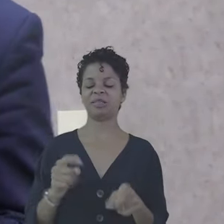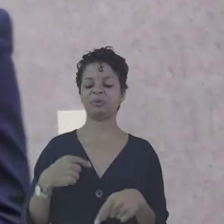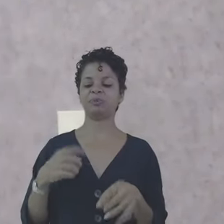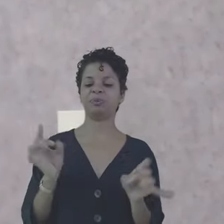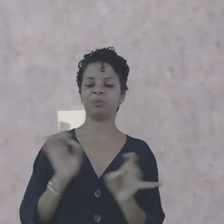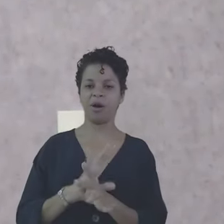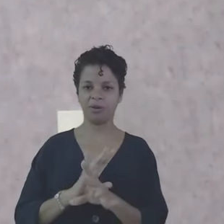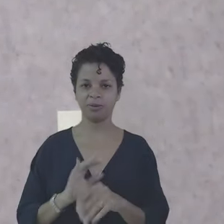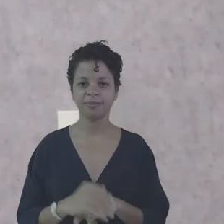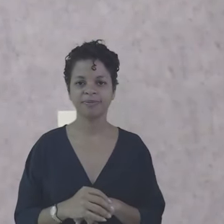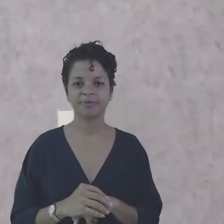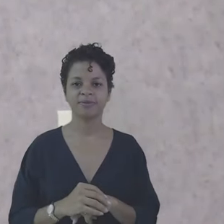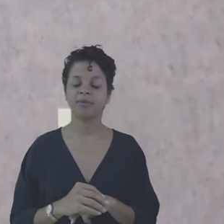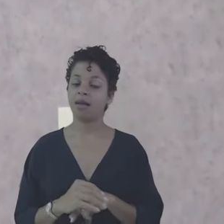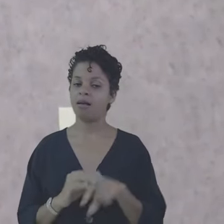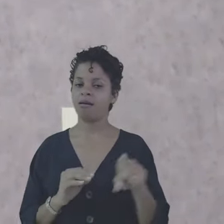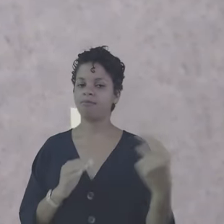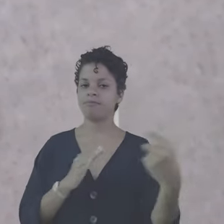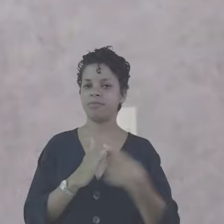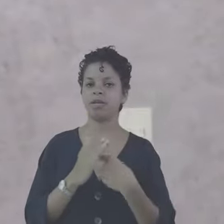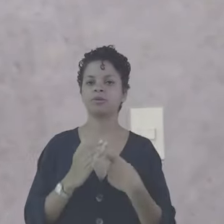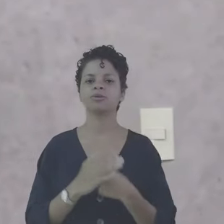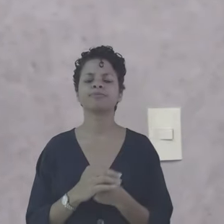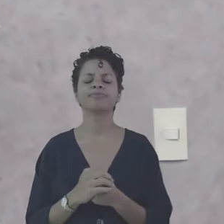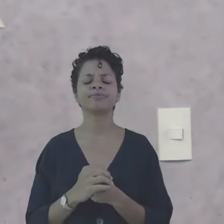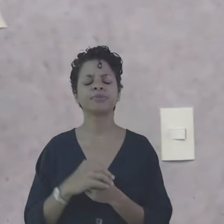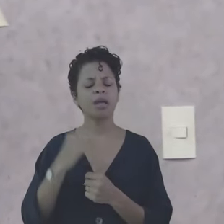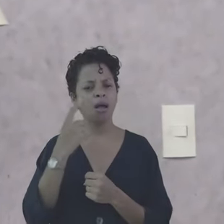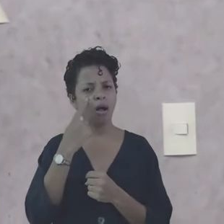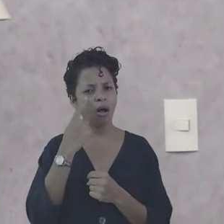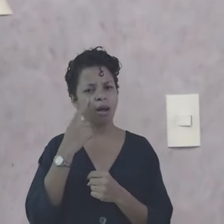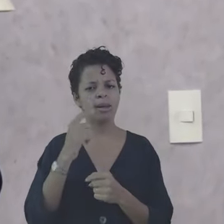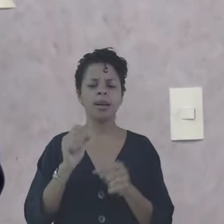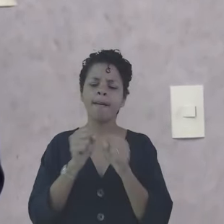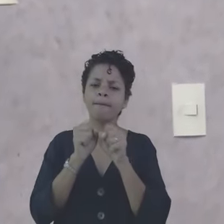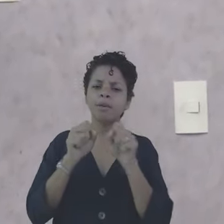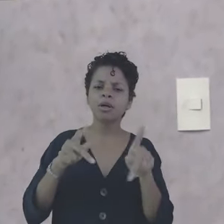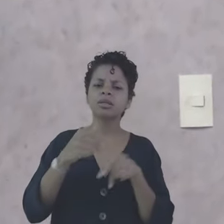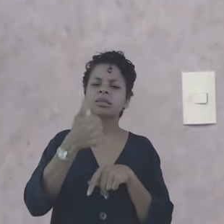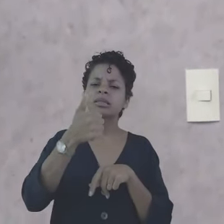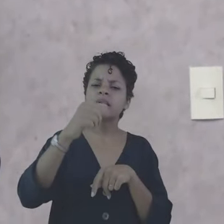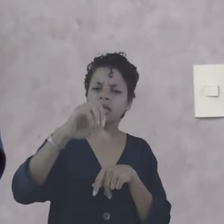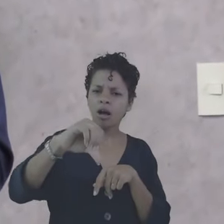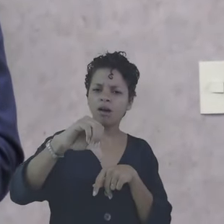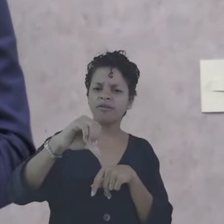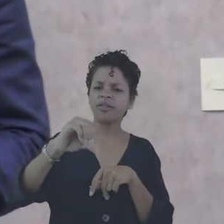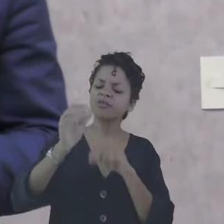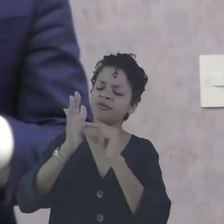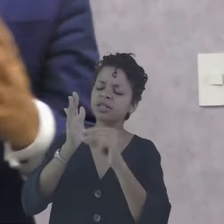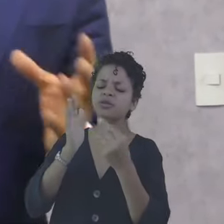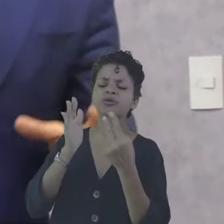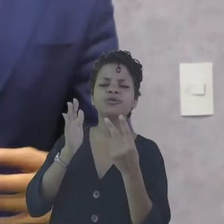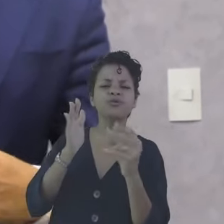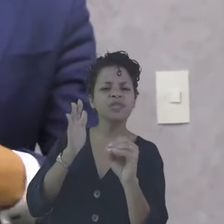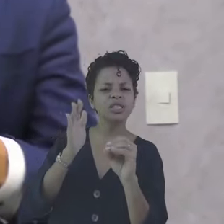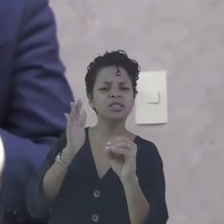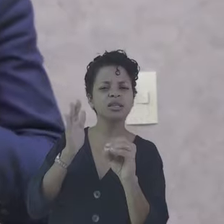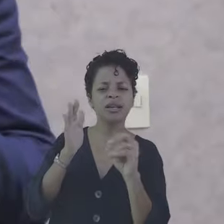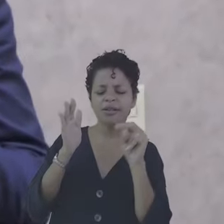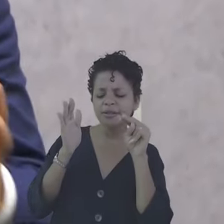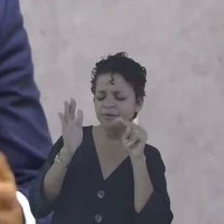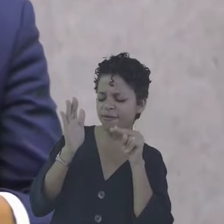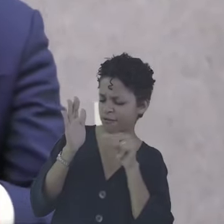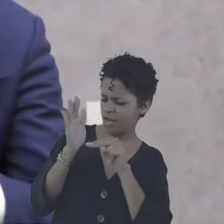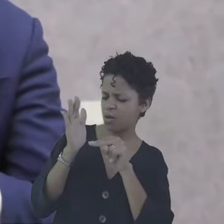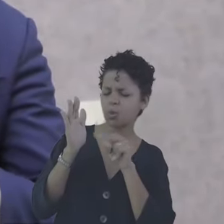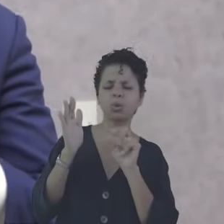ele me disse, escuta, aqui em Apocalipse 19, verso 20, no contexto da segunda vinda, porque se você olhar a partir do verso 11, o céu aberto,